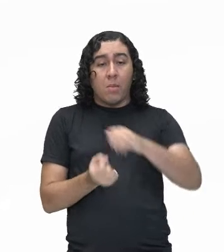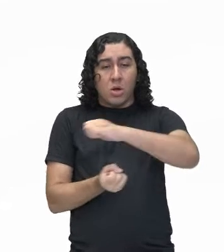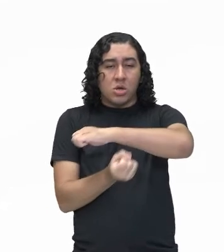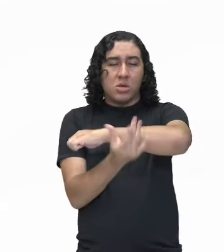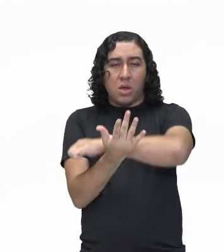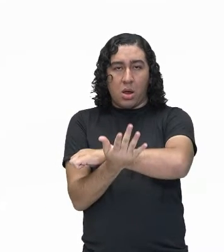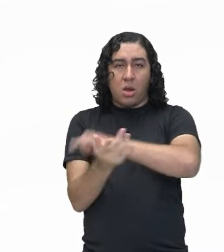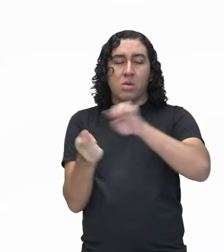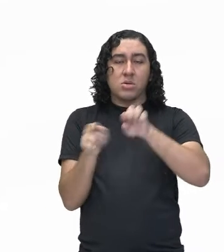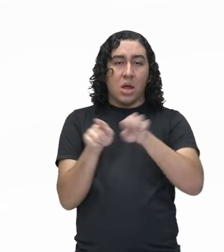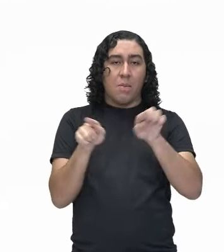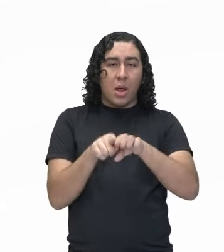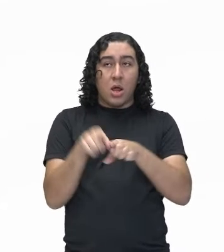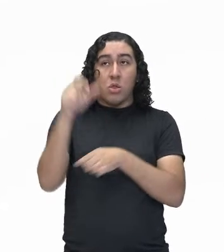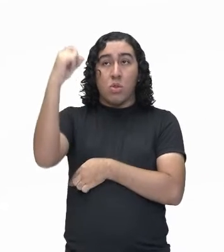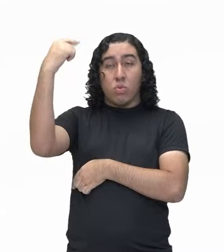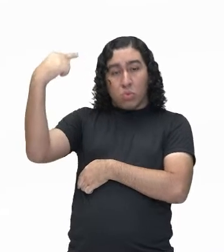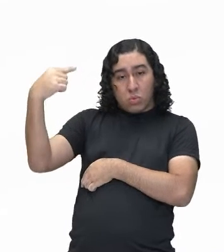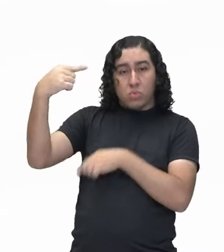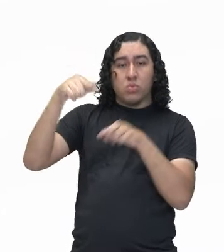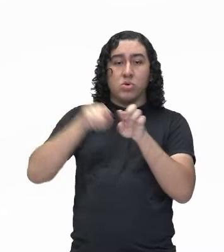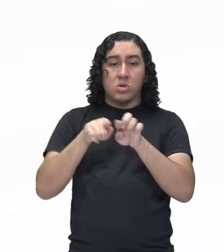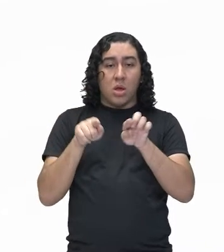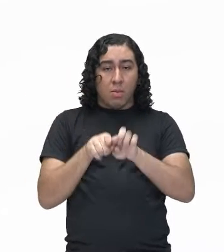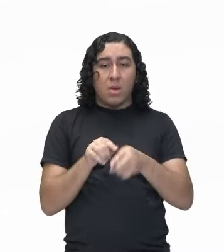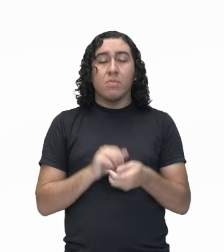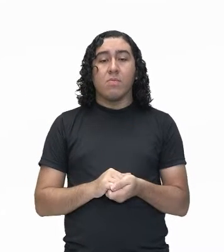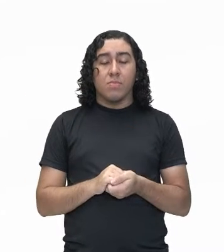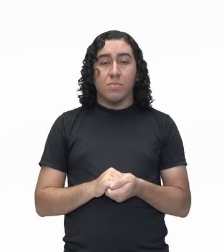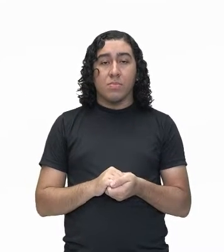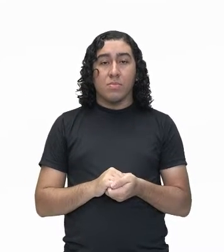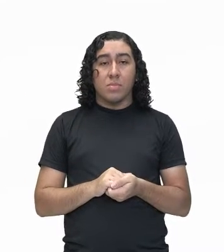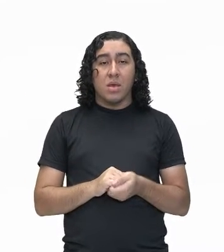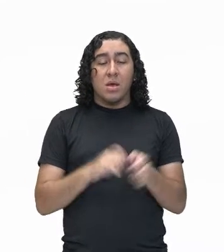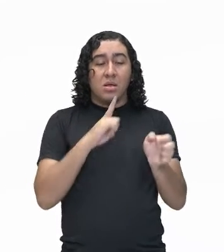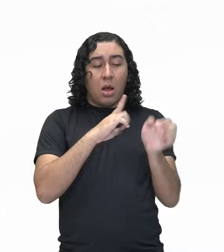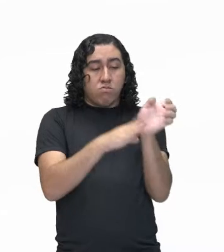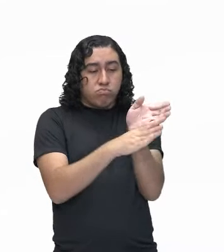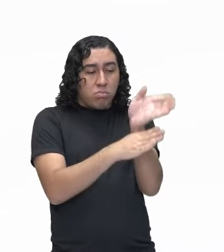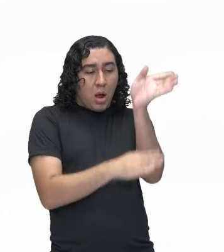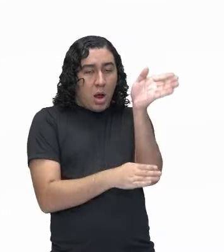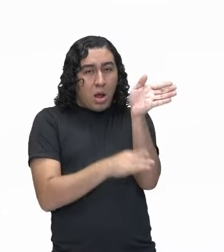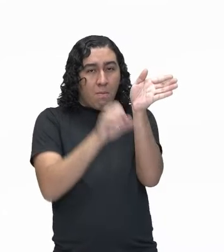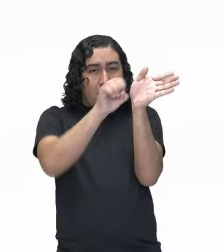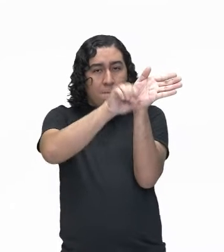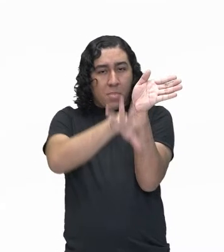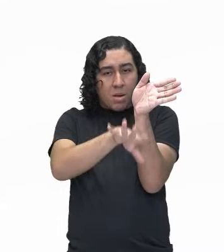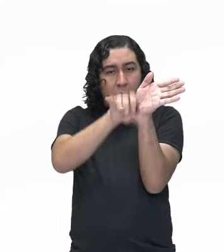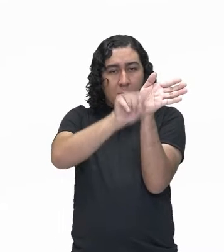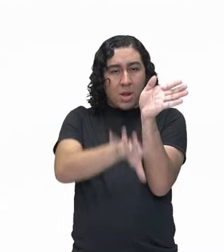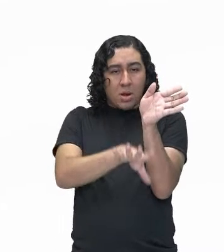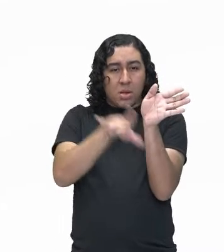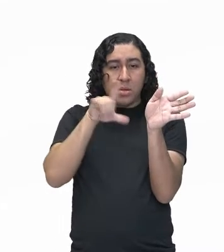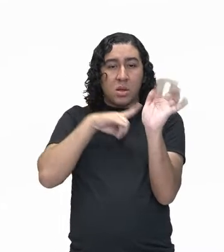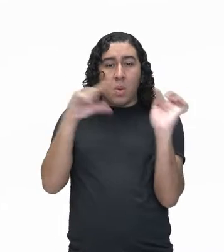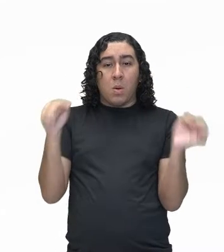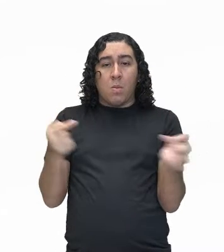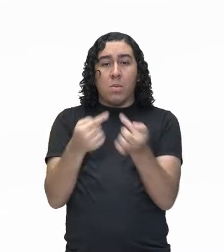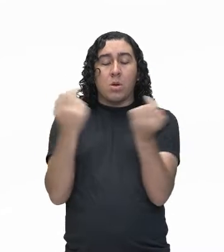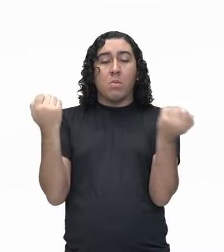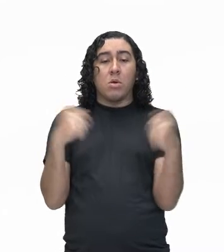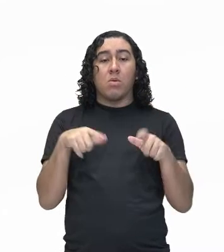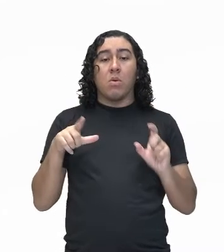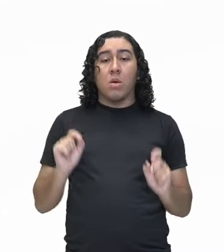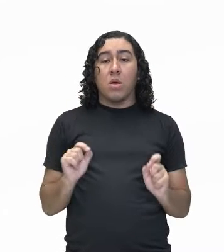projeções, laser e células fotossensíveis são combinados para